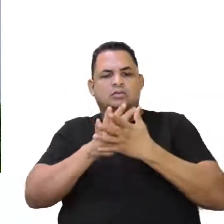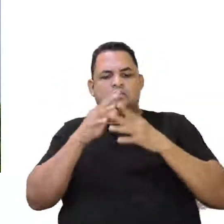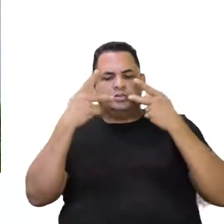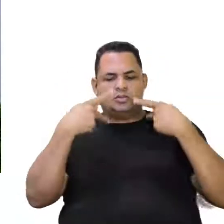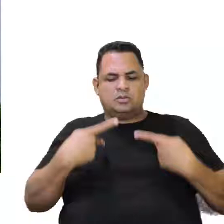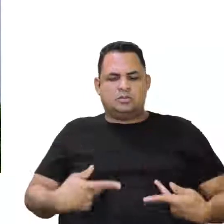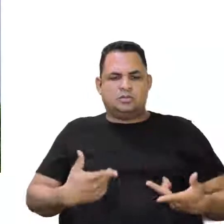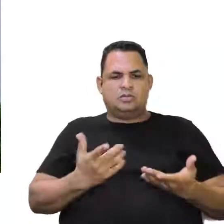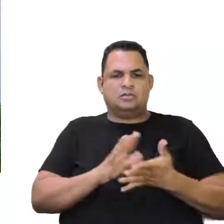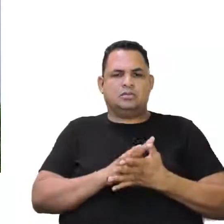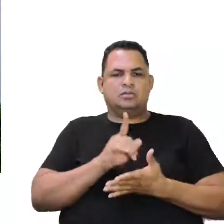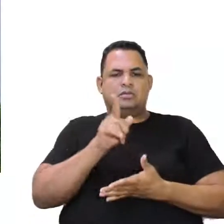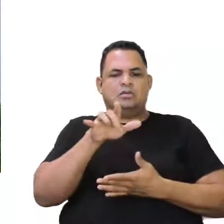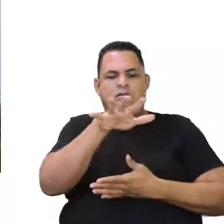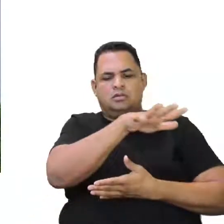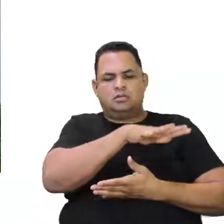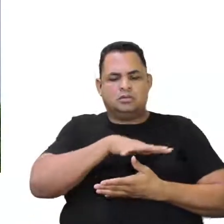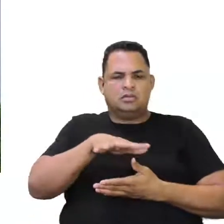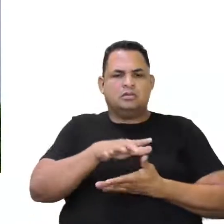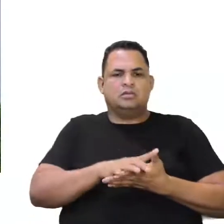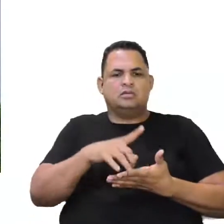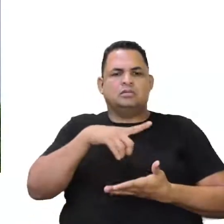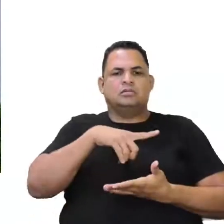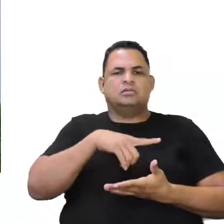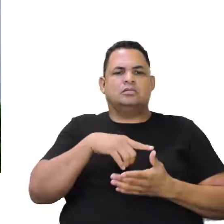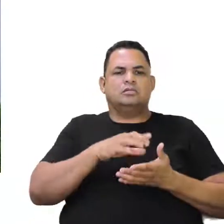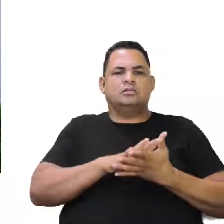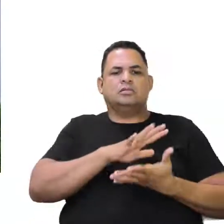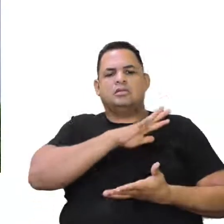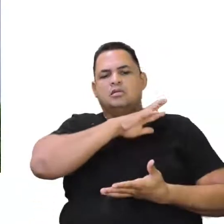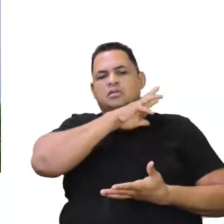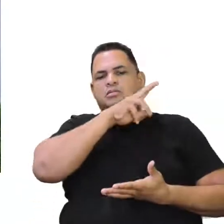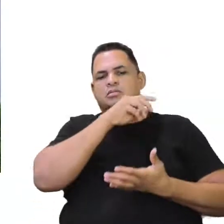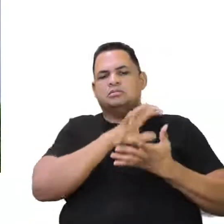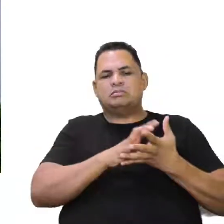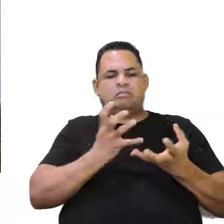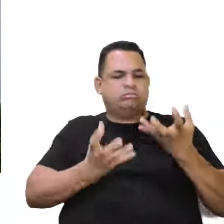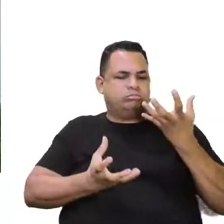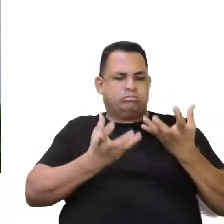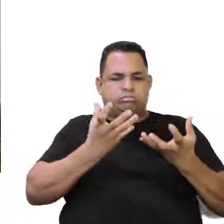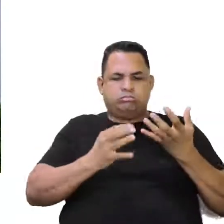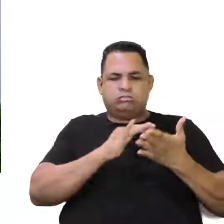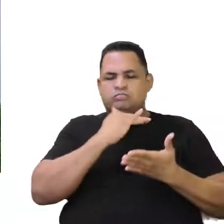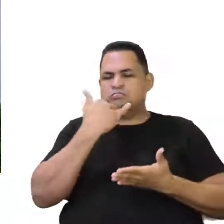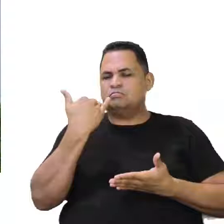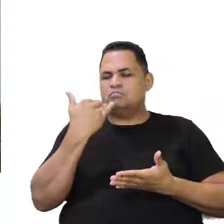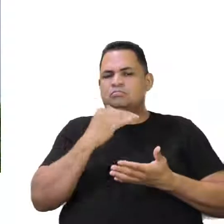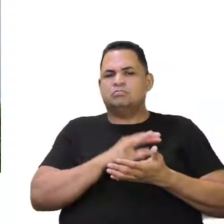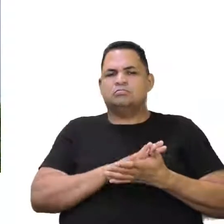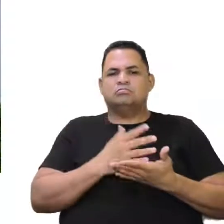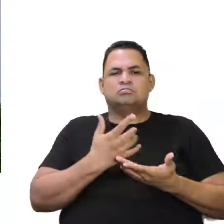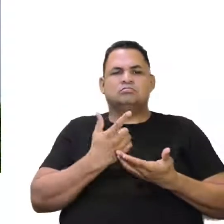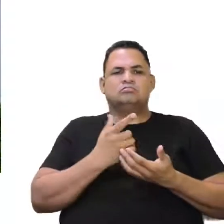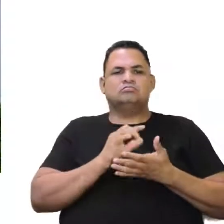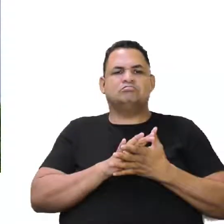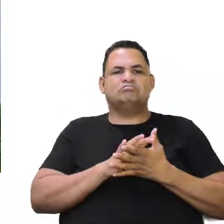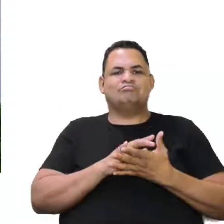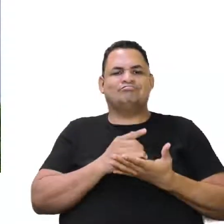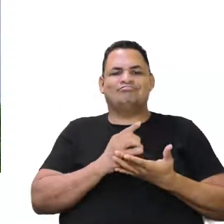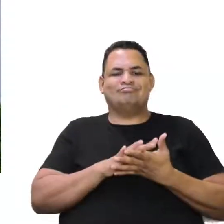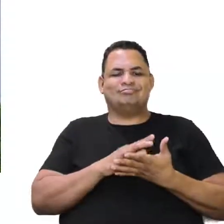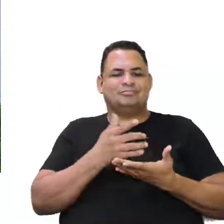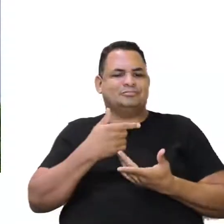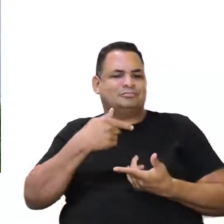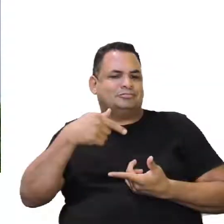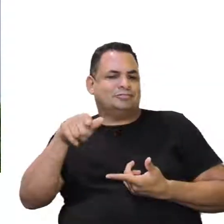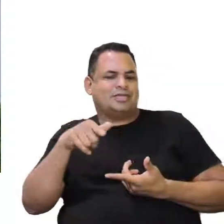humana, lá naquele ambiente você tem também animais que vão morrer queimados. Animais que não têm habilidade